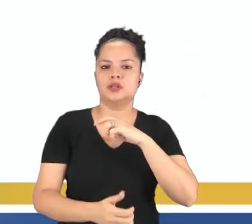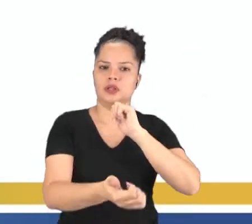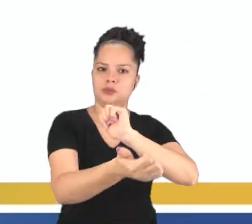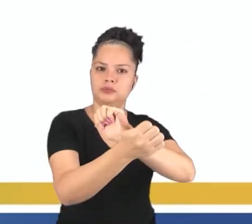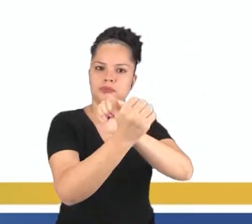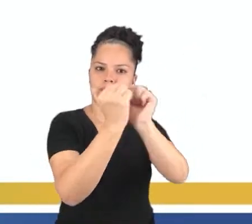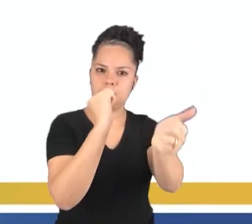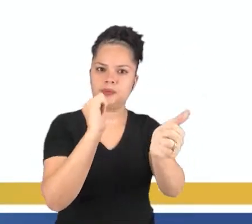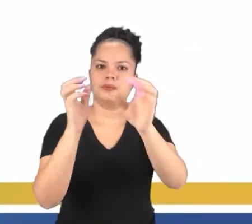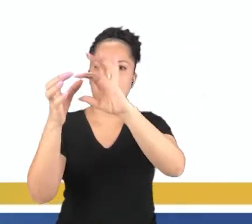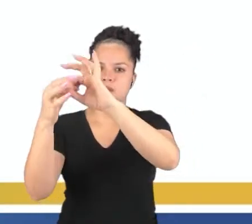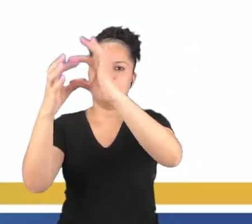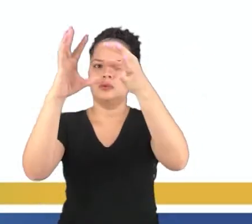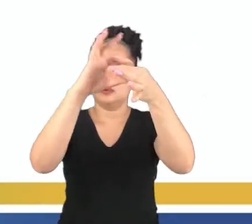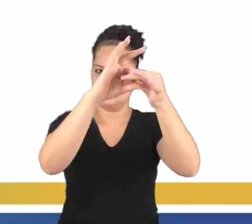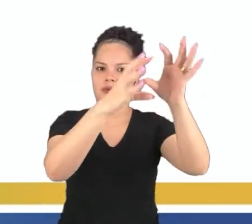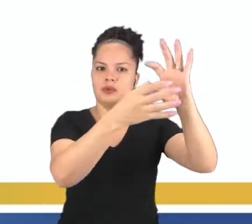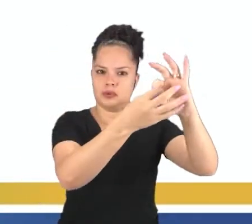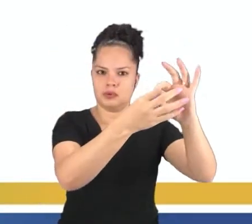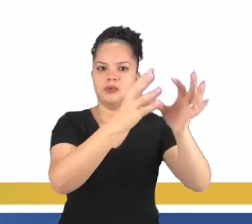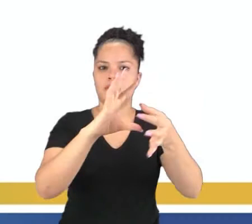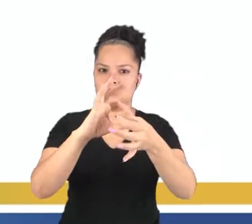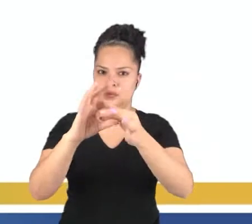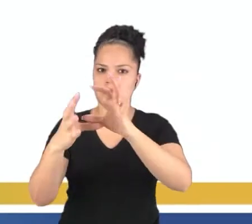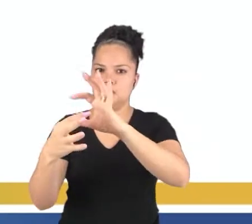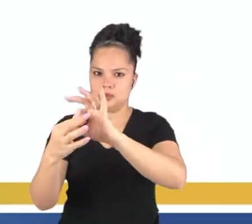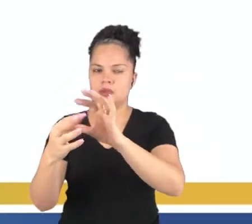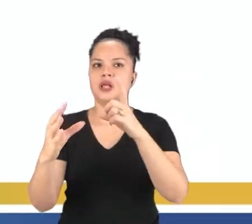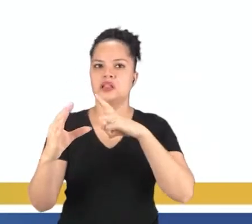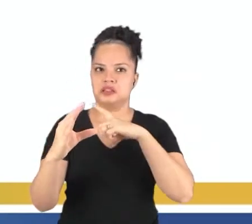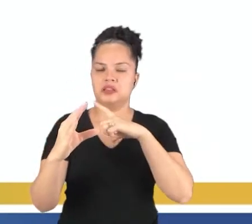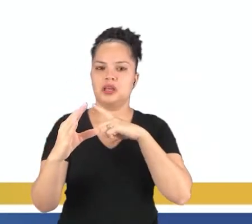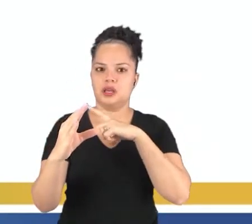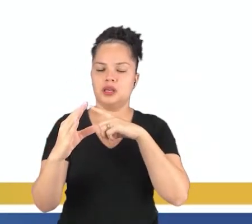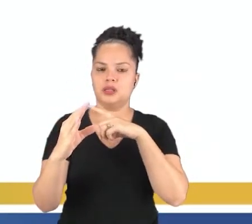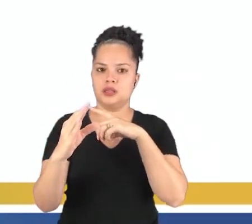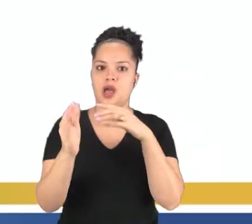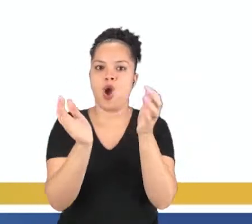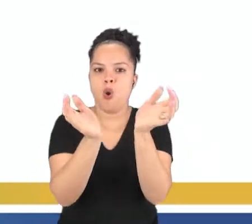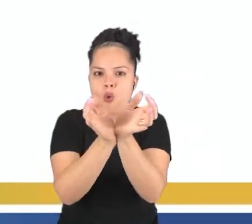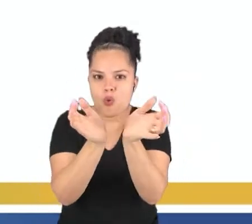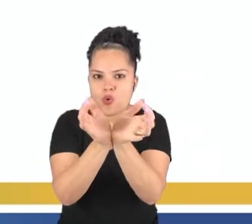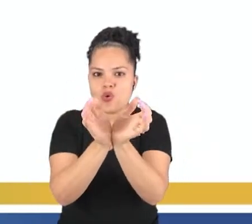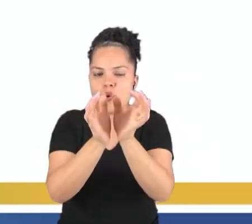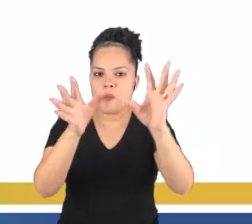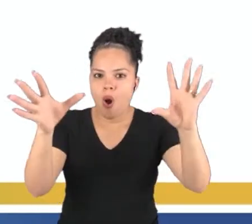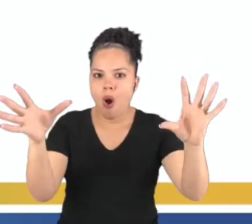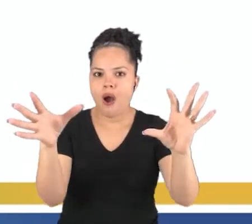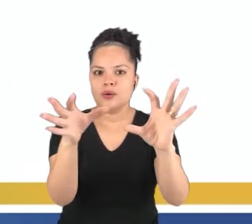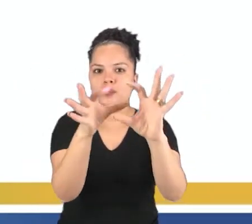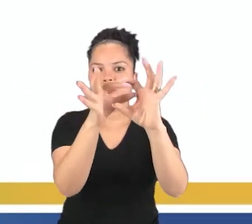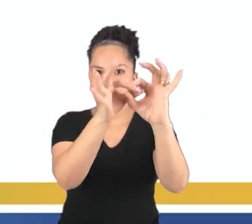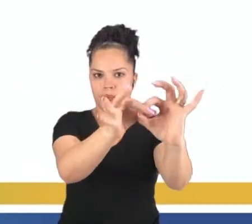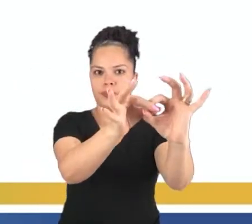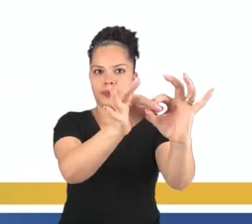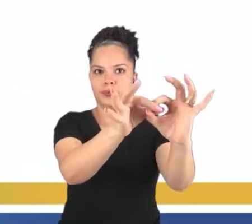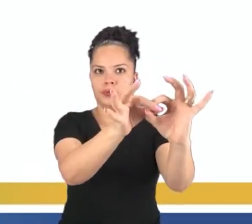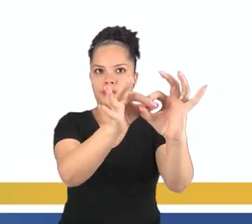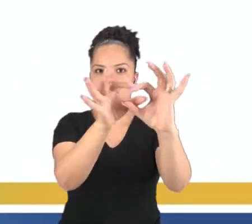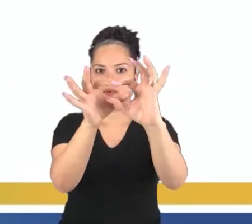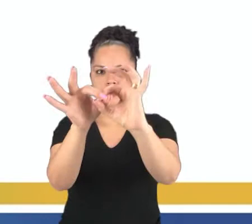símbolo olímpico. Repare que nós temos circunferências, pares de circunferências que se encontram em dois pontos